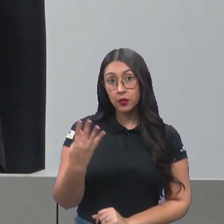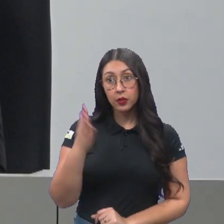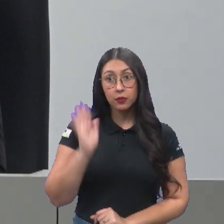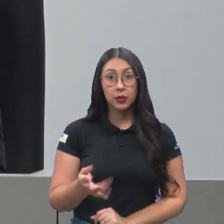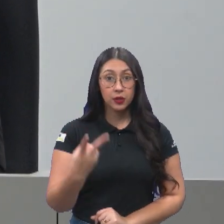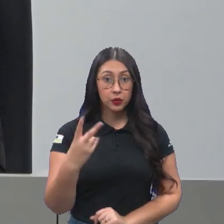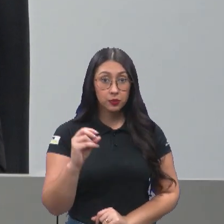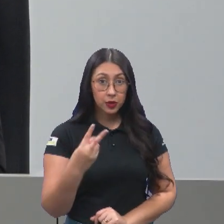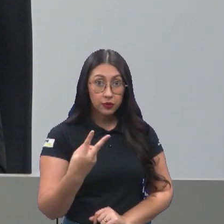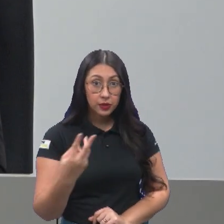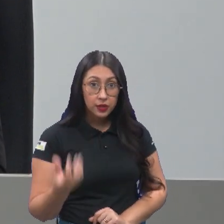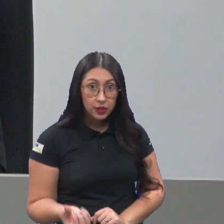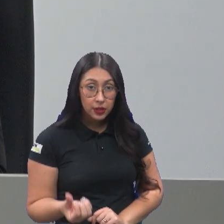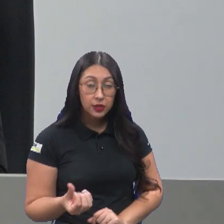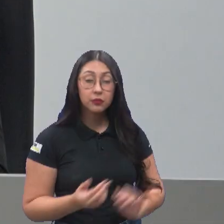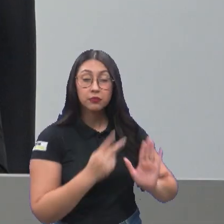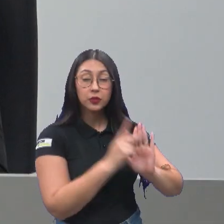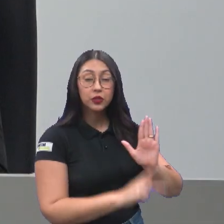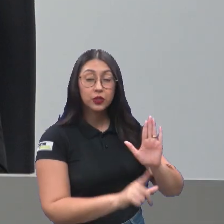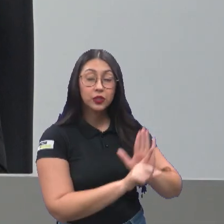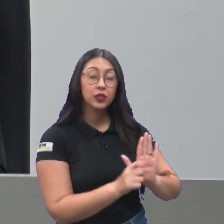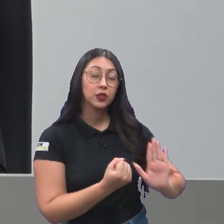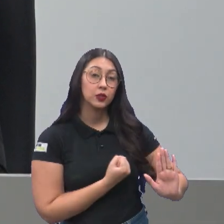3504/2026, projeto de lei número